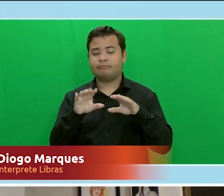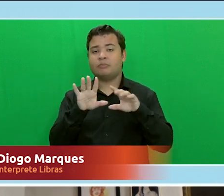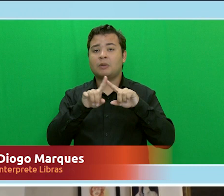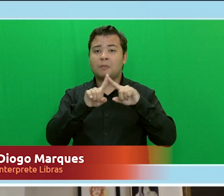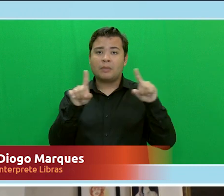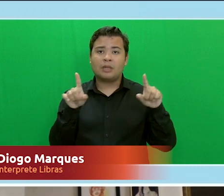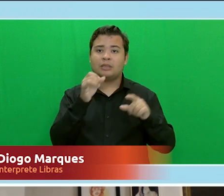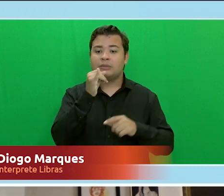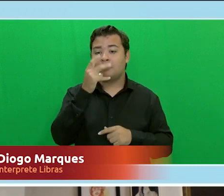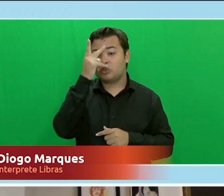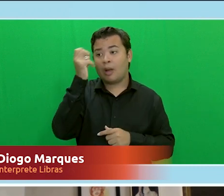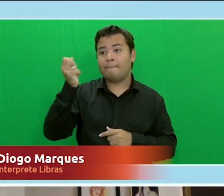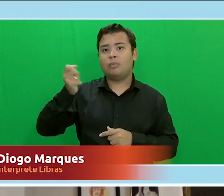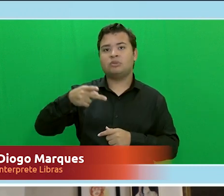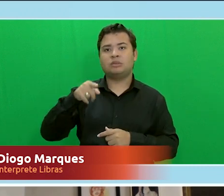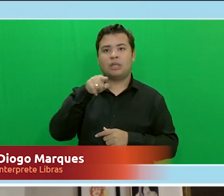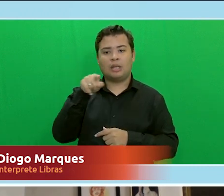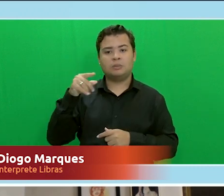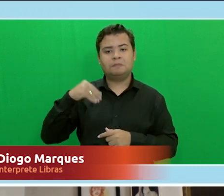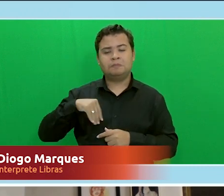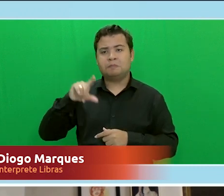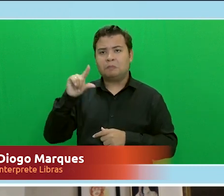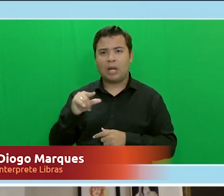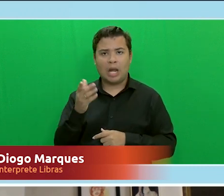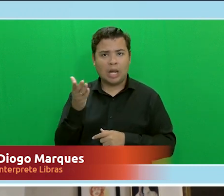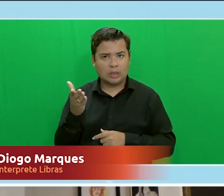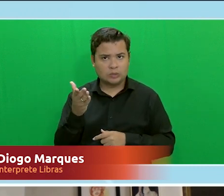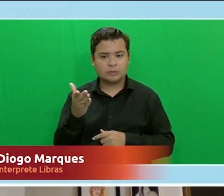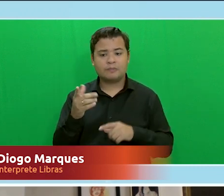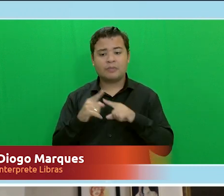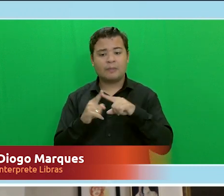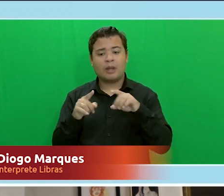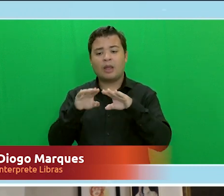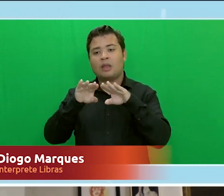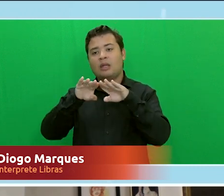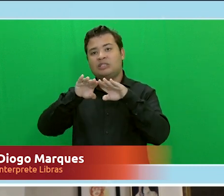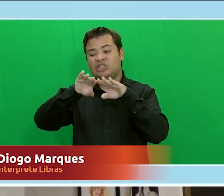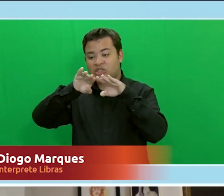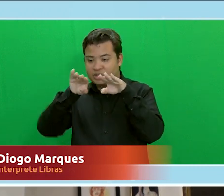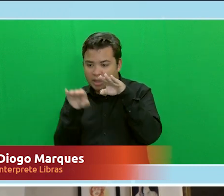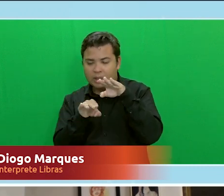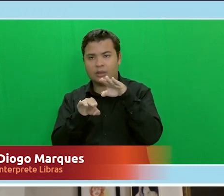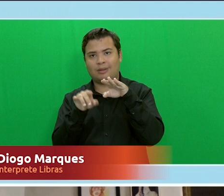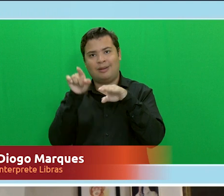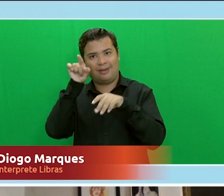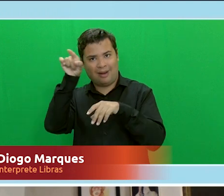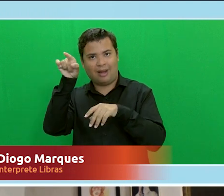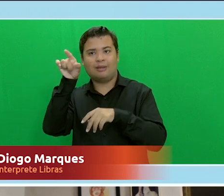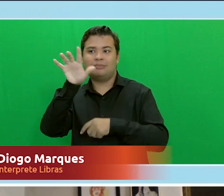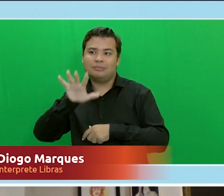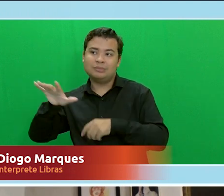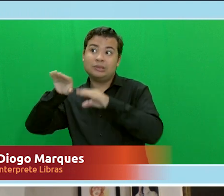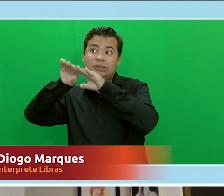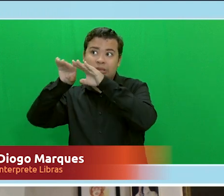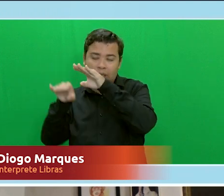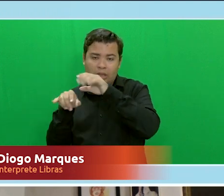é o aposentado do INSS. A desigualdade lá é menor do que